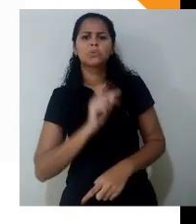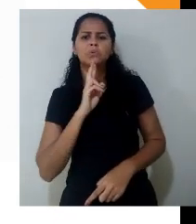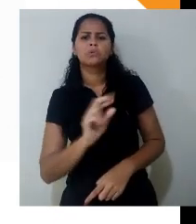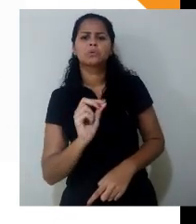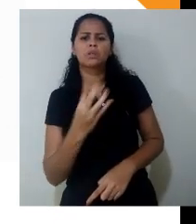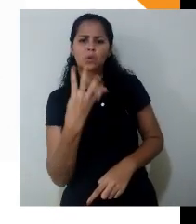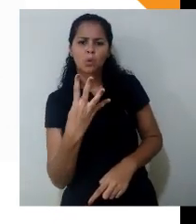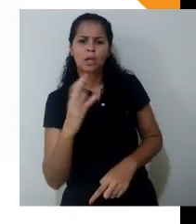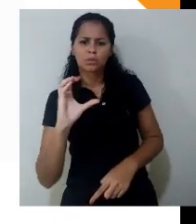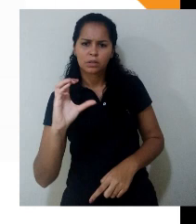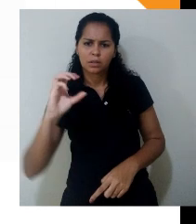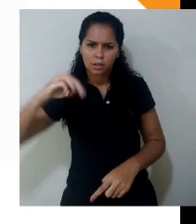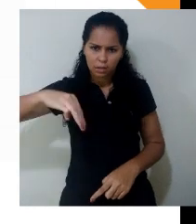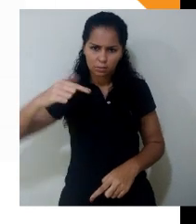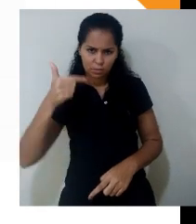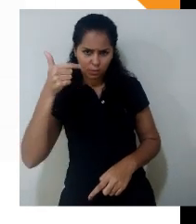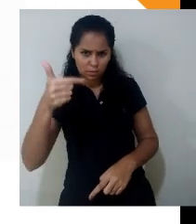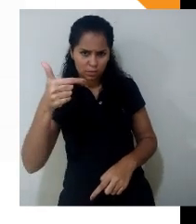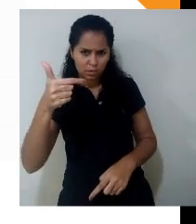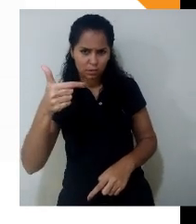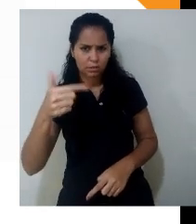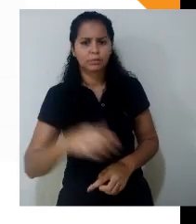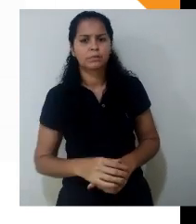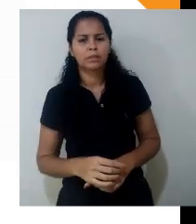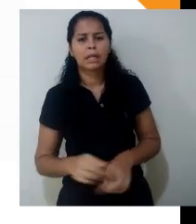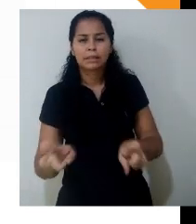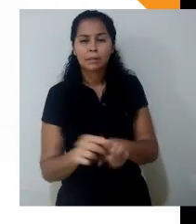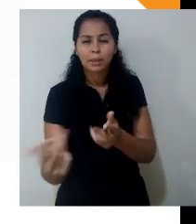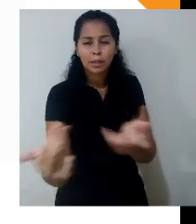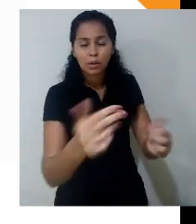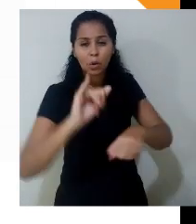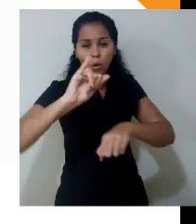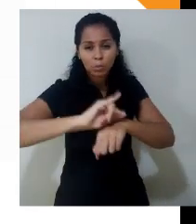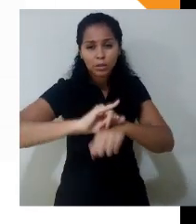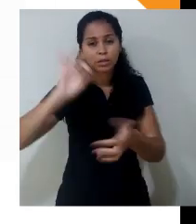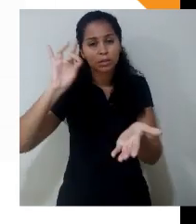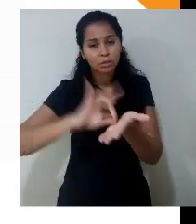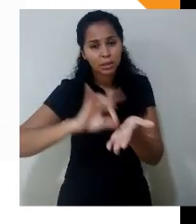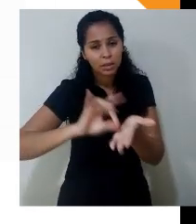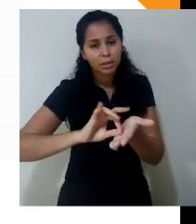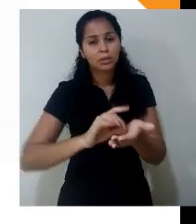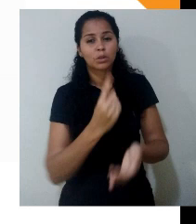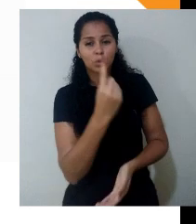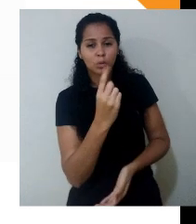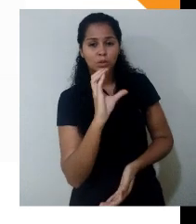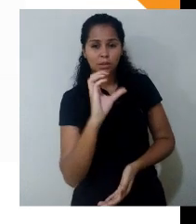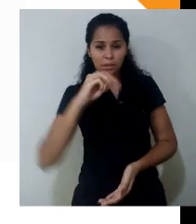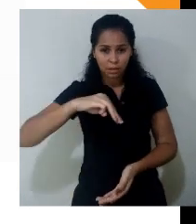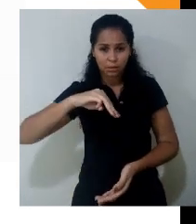quadrados. E, de forma semelhante, a área do objeto real vai ser de 1 centímetro